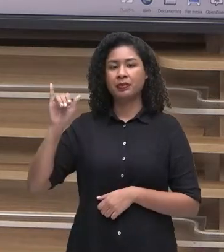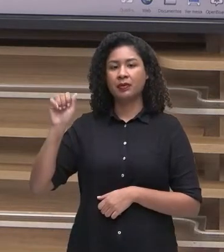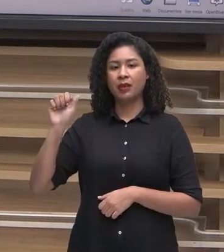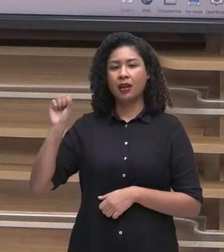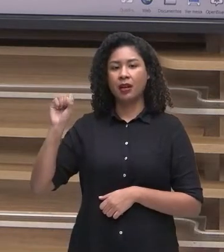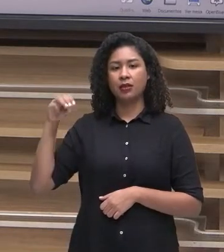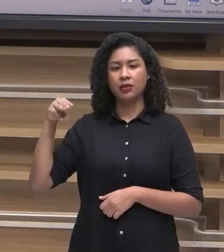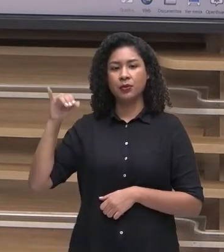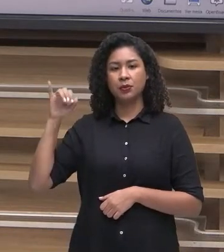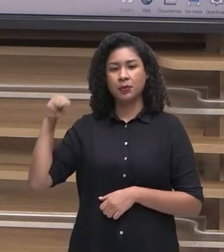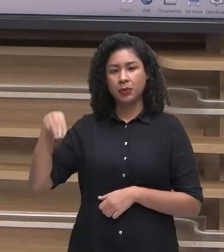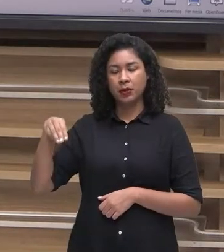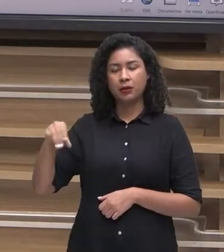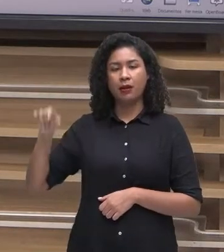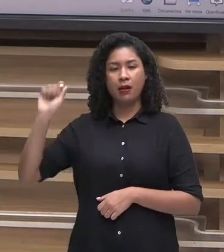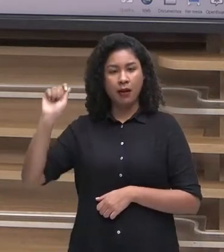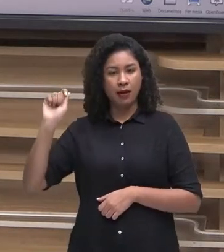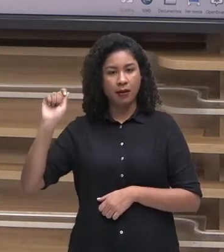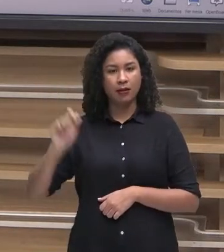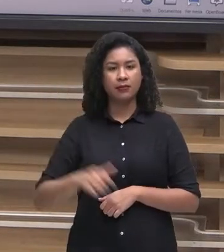resposta correta, também a letra A.